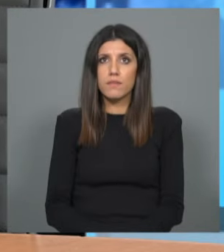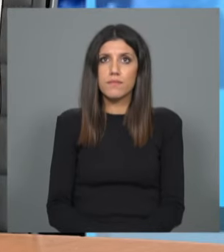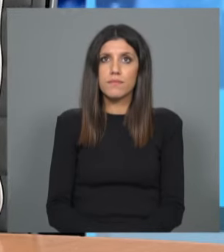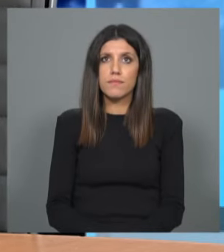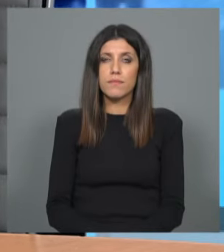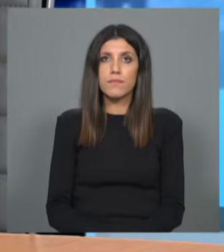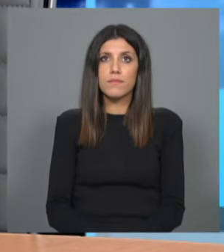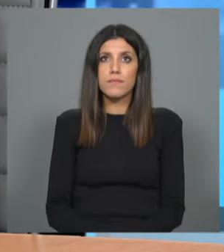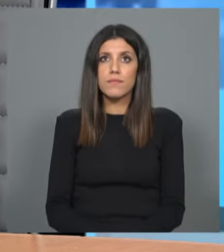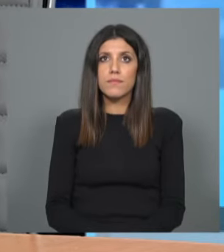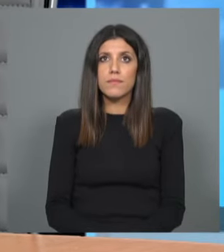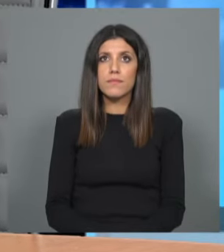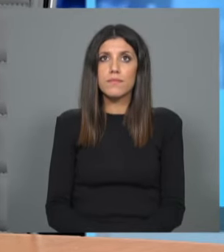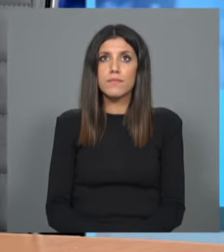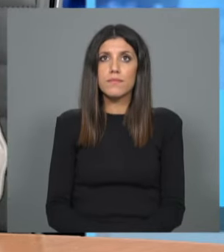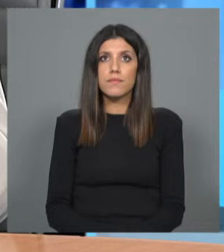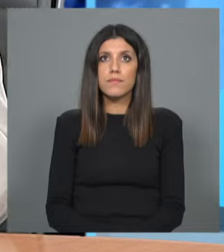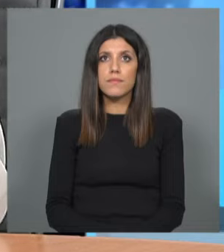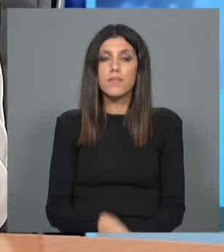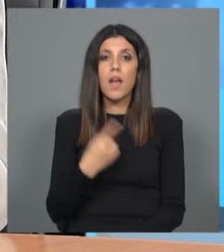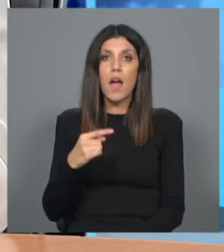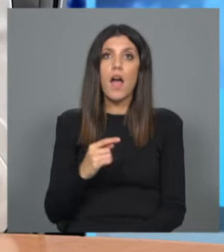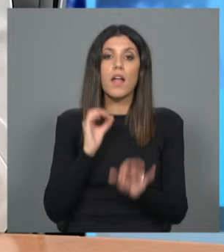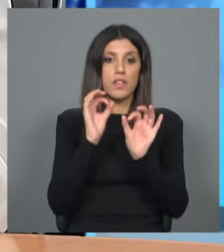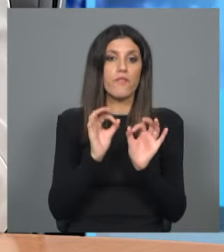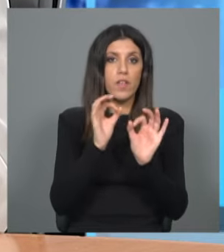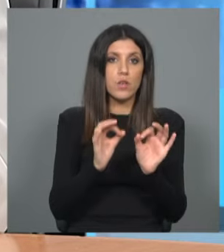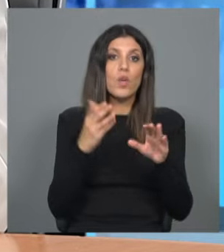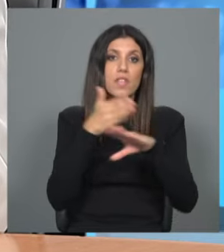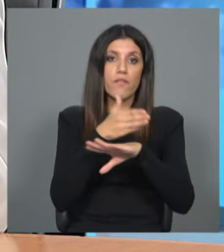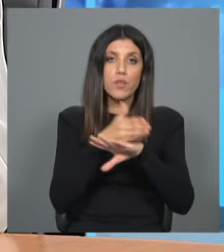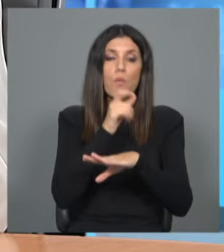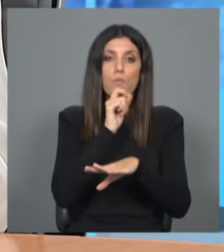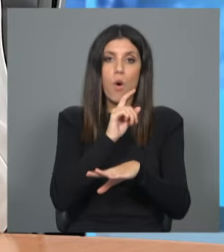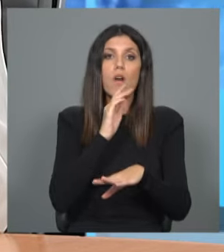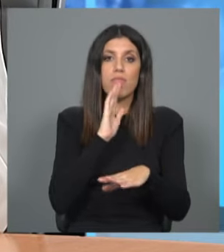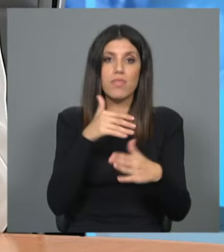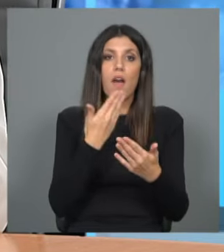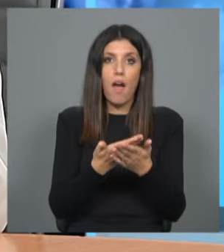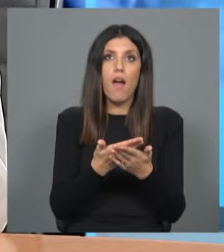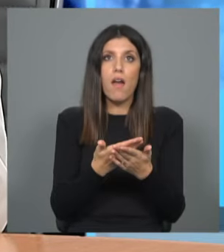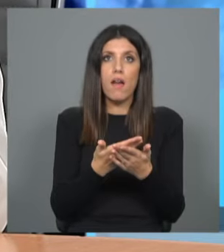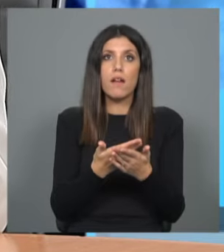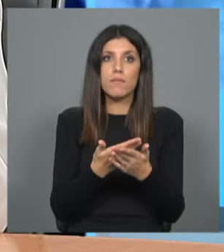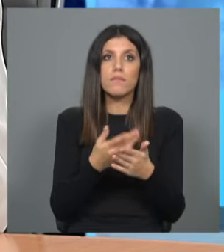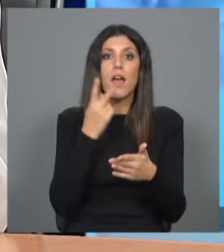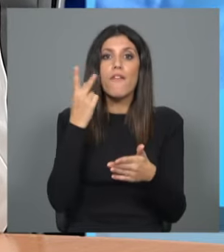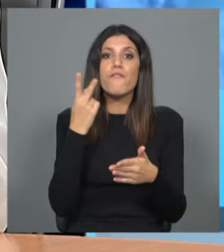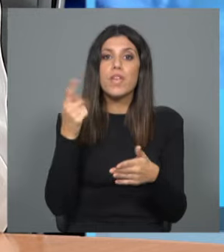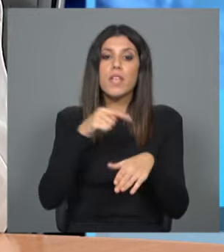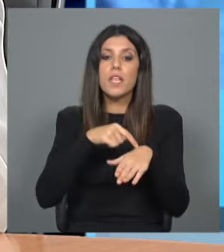Sim, há meios e há intervenções que podem, de facto, levar a um acrescentar de